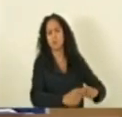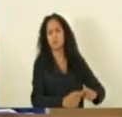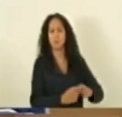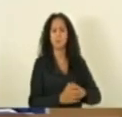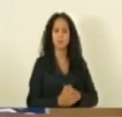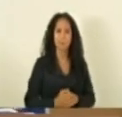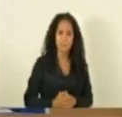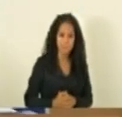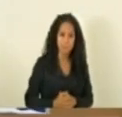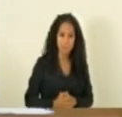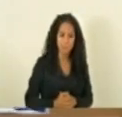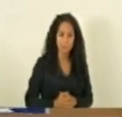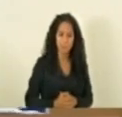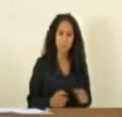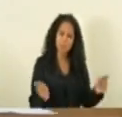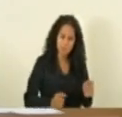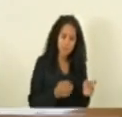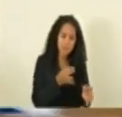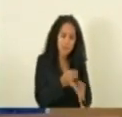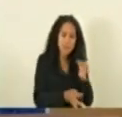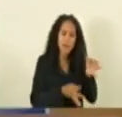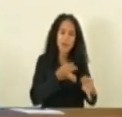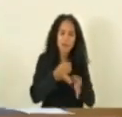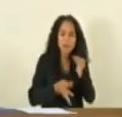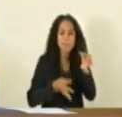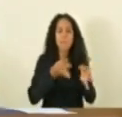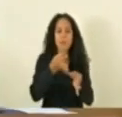que poderia ter sido tratado de outra forma,